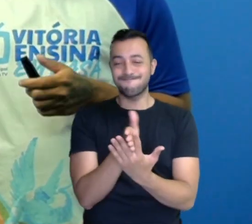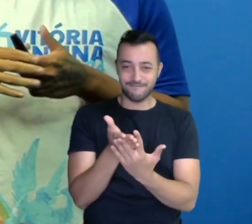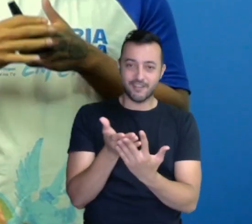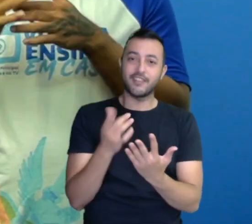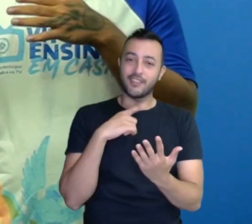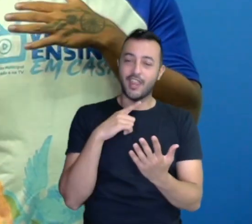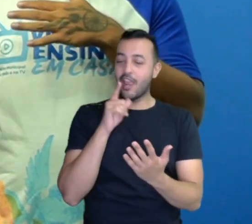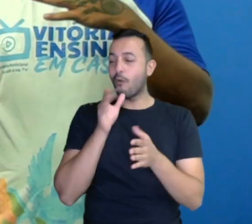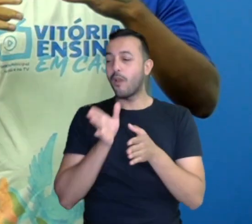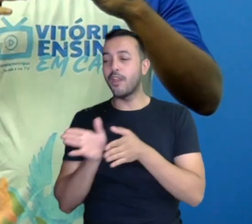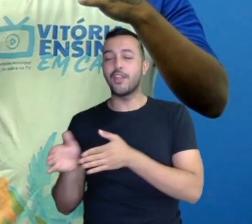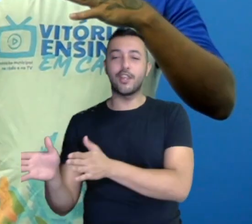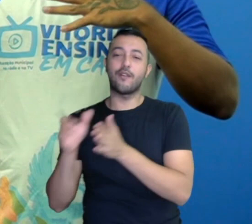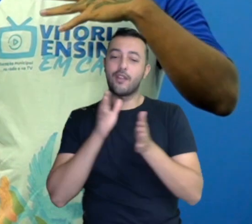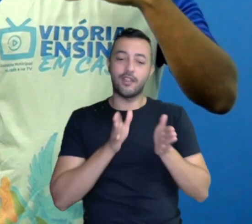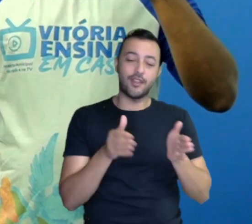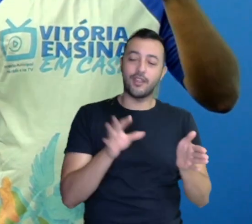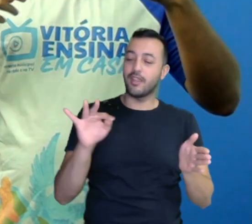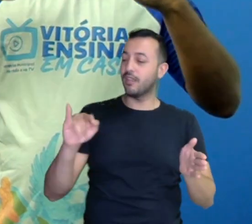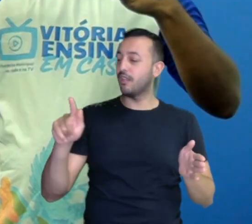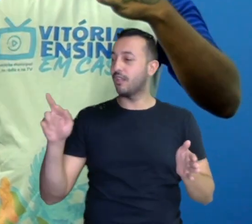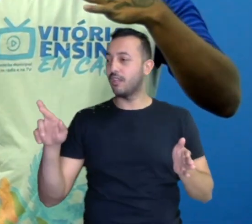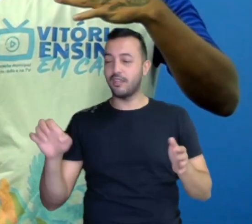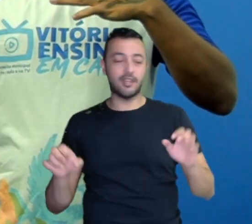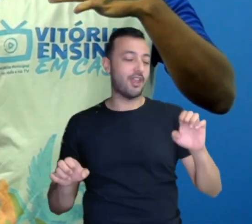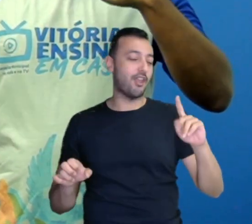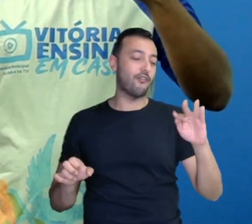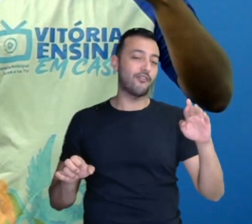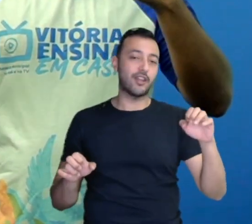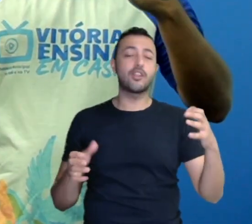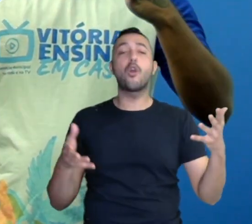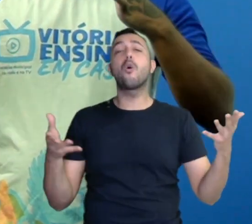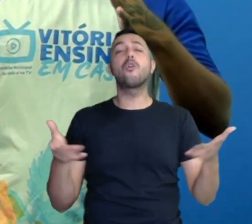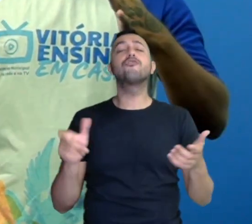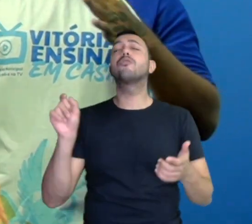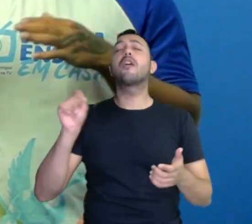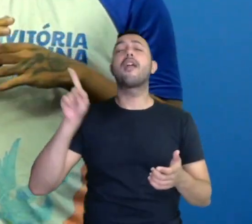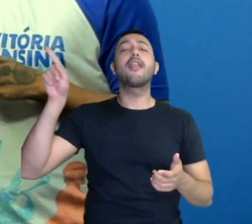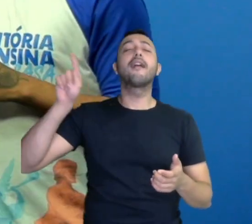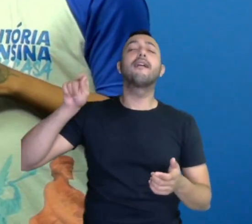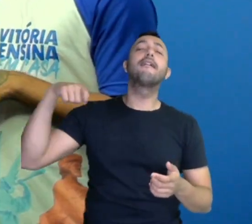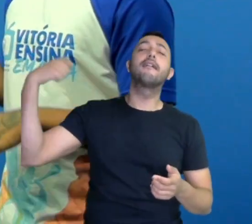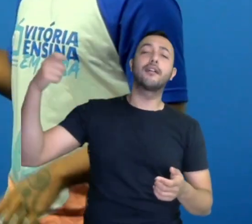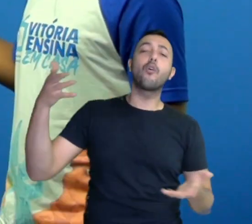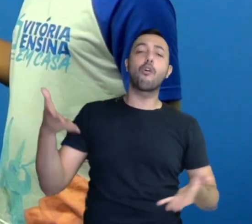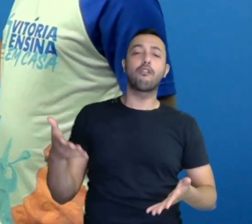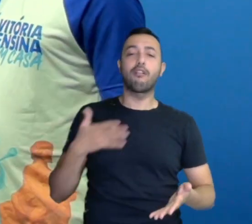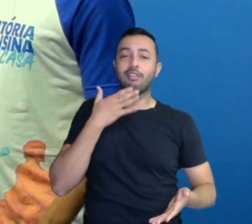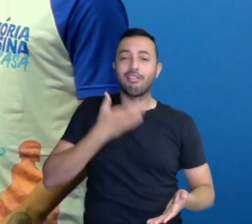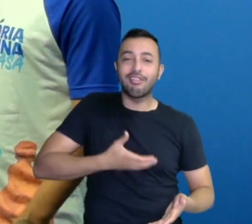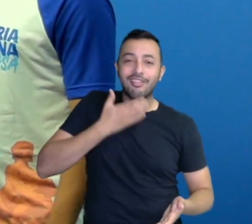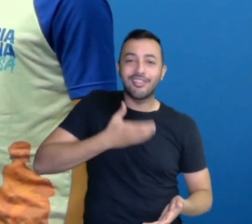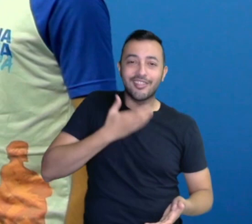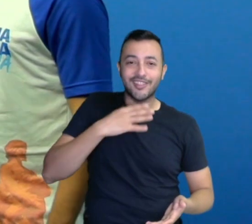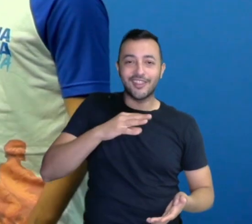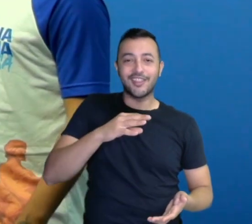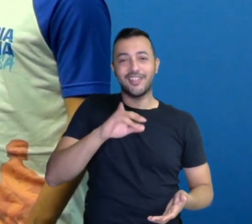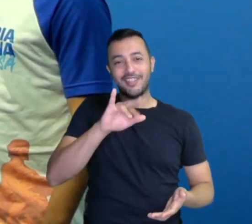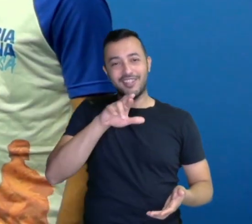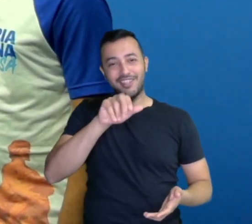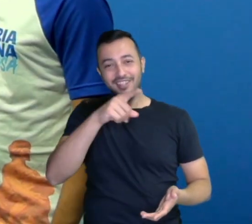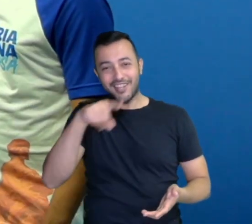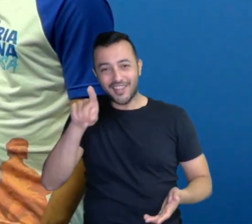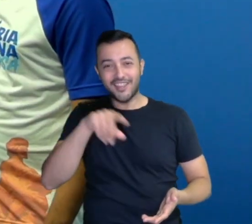Eufrates, certo? Hoje é aquela região que a gente conhece por Turquia, Irã, Iraque, tá? E aí, como vocês estão vendo no mapa, ó,